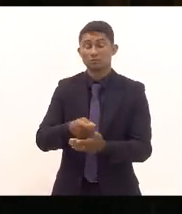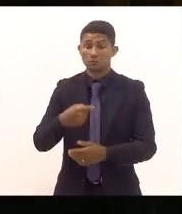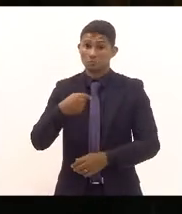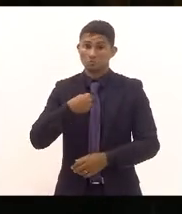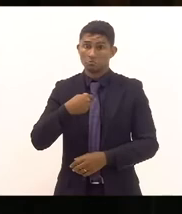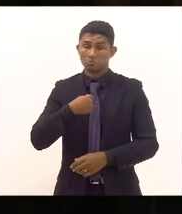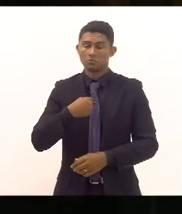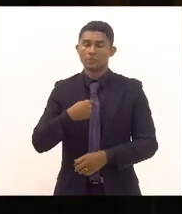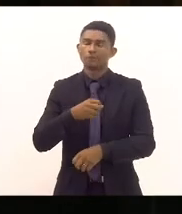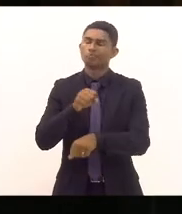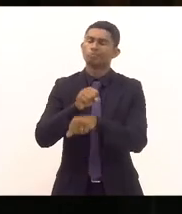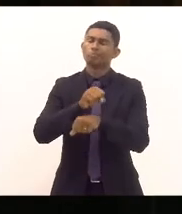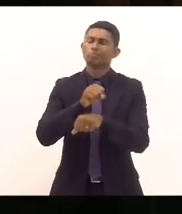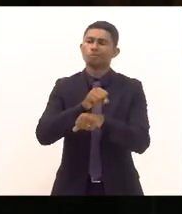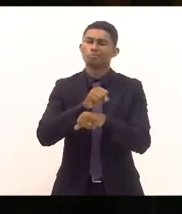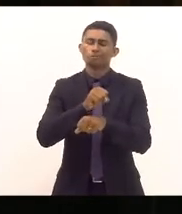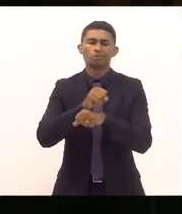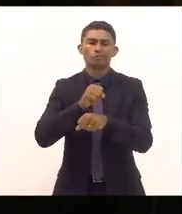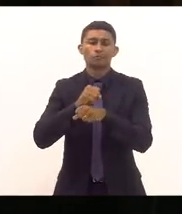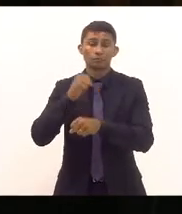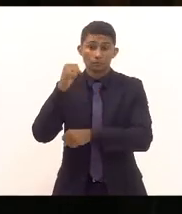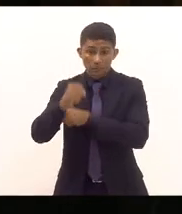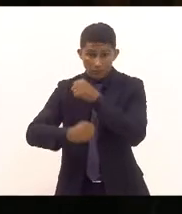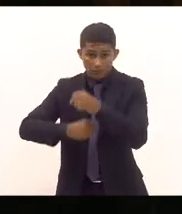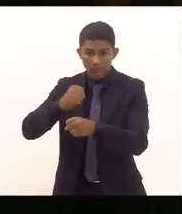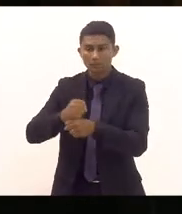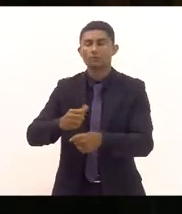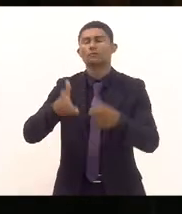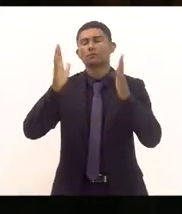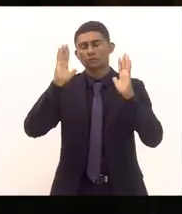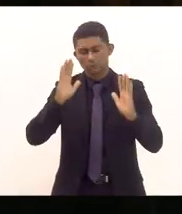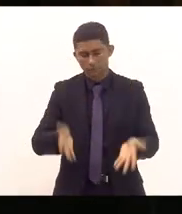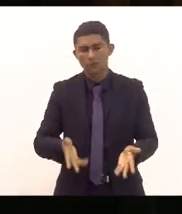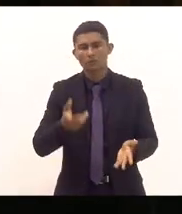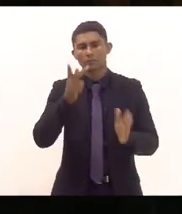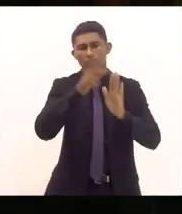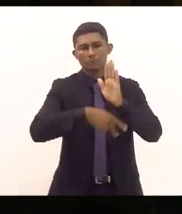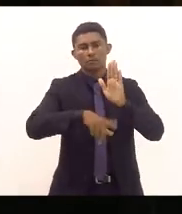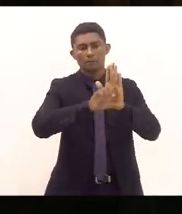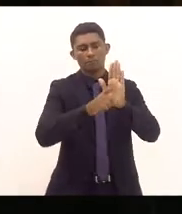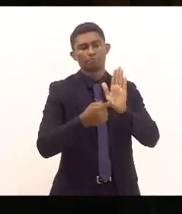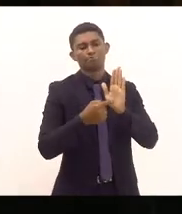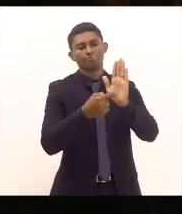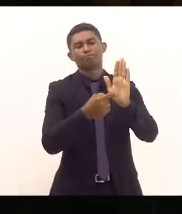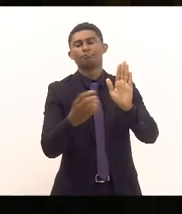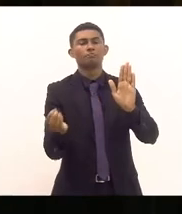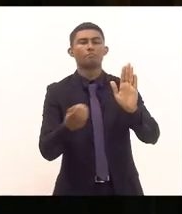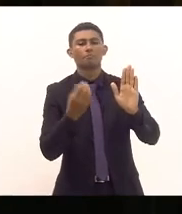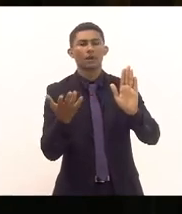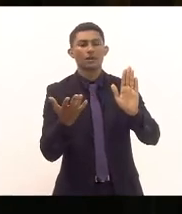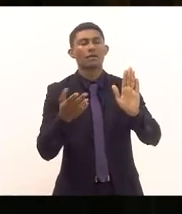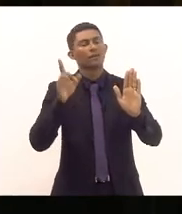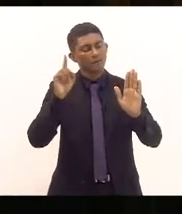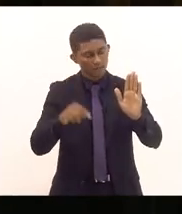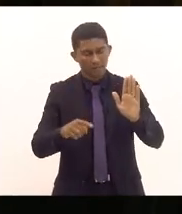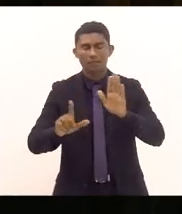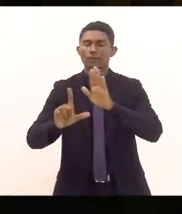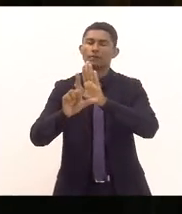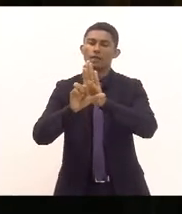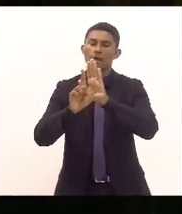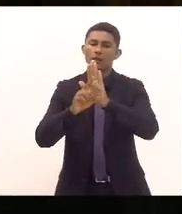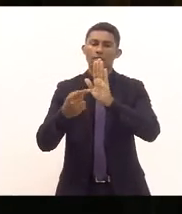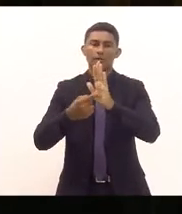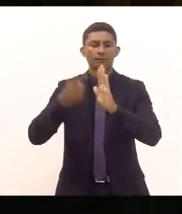o ano o ano legislativo e já apresentei também o projeto de lei para que a gente possa revogar essa outra aberração